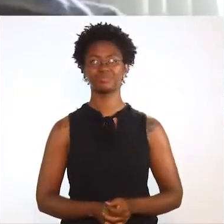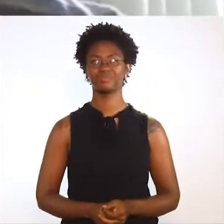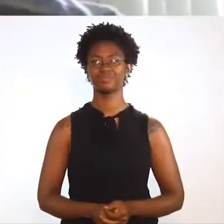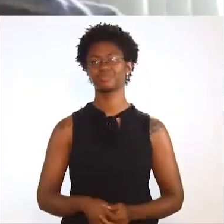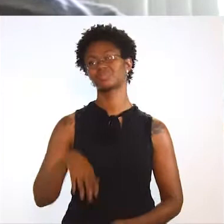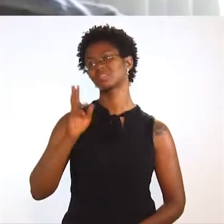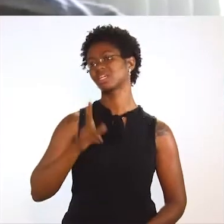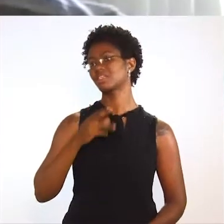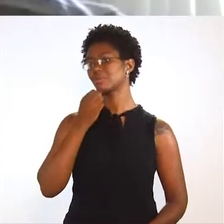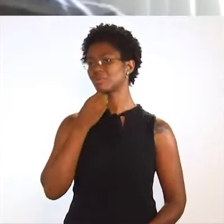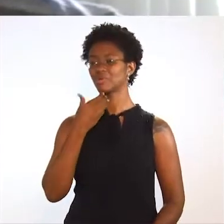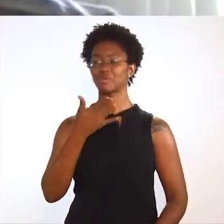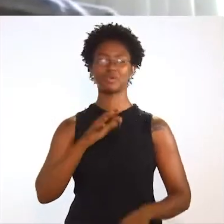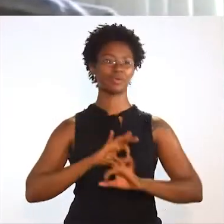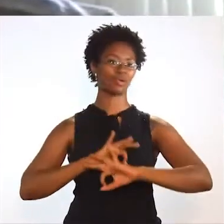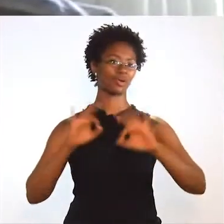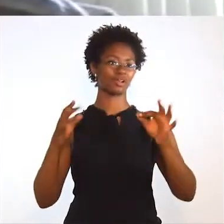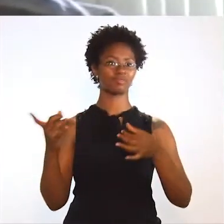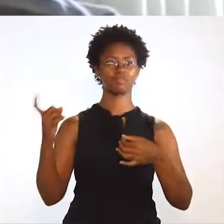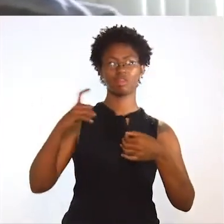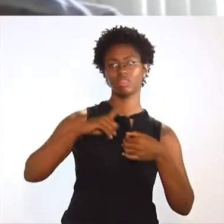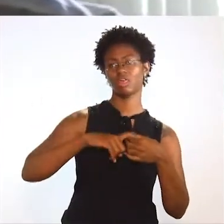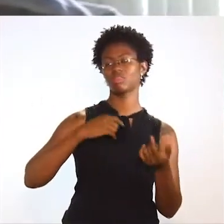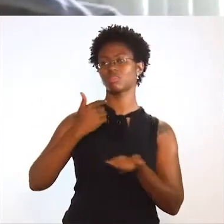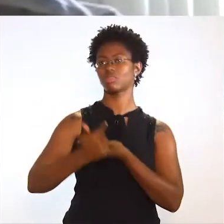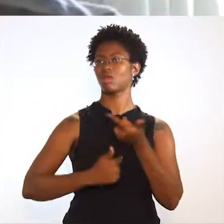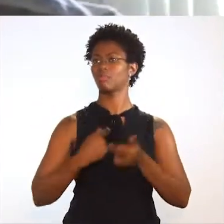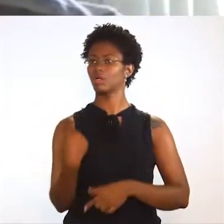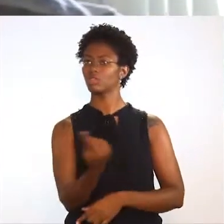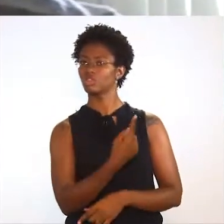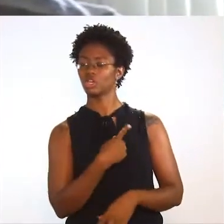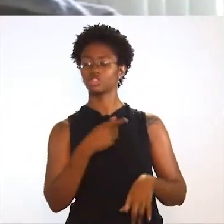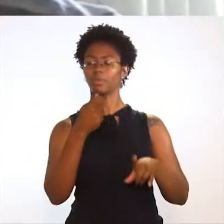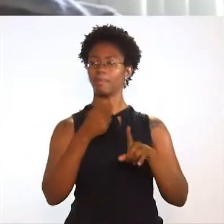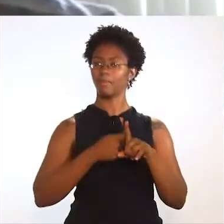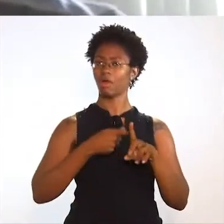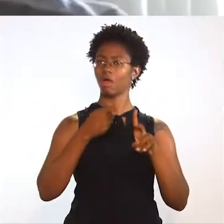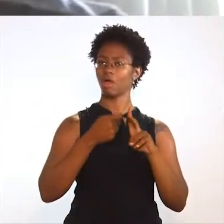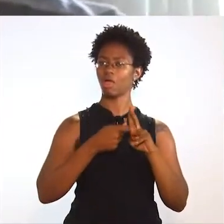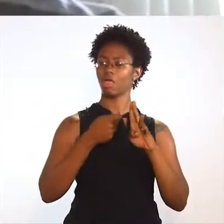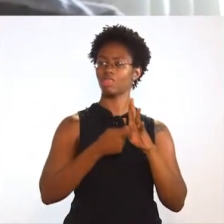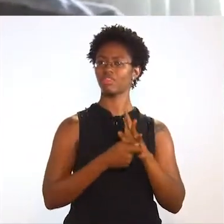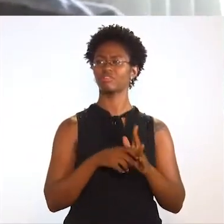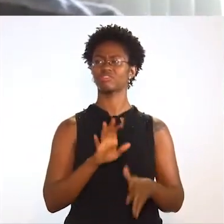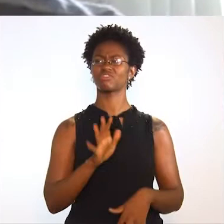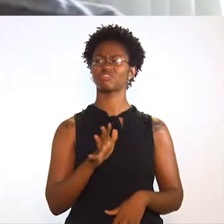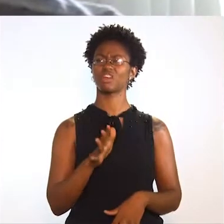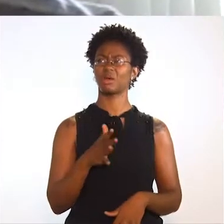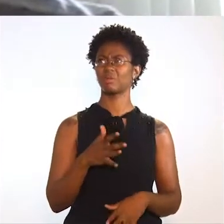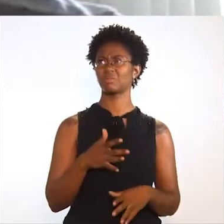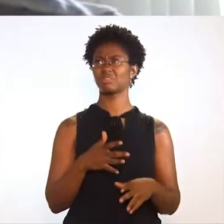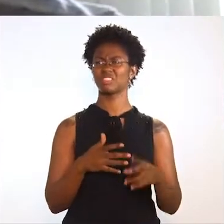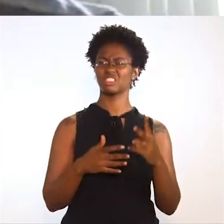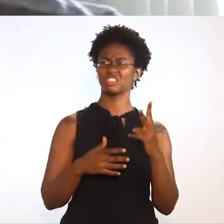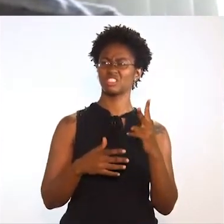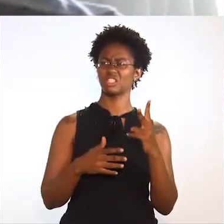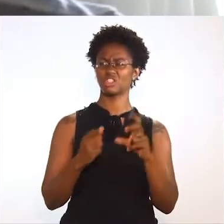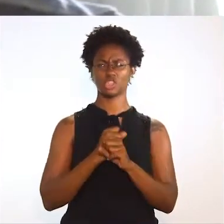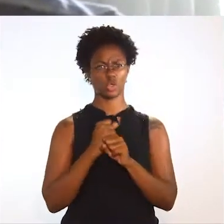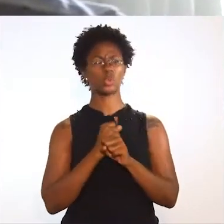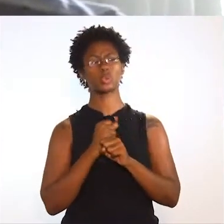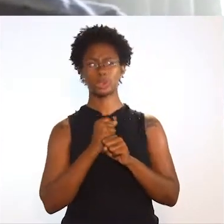Sempre muito bom estar retornando, né? Esse nosso trabalho, que é mensal, há pelo menos